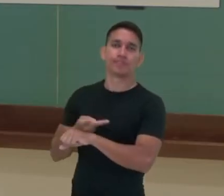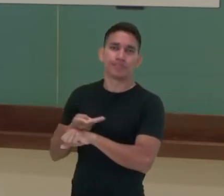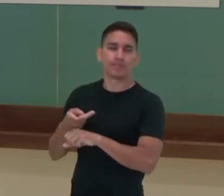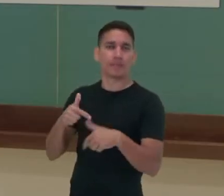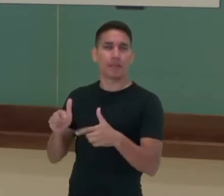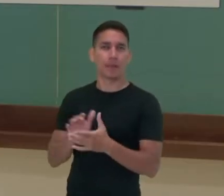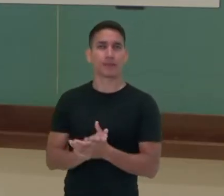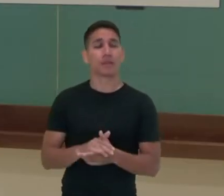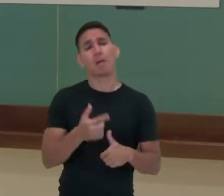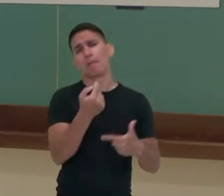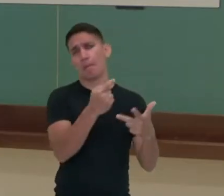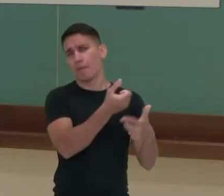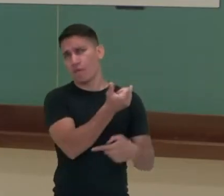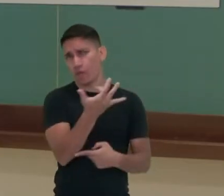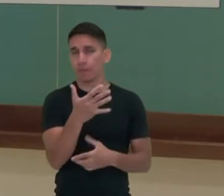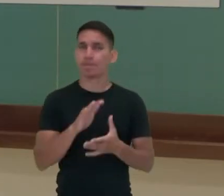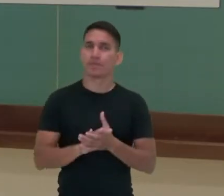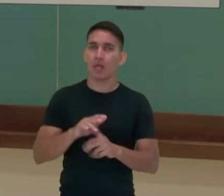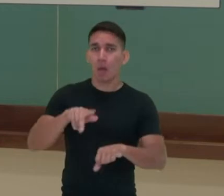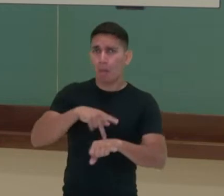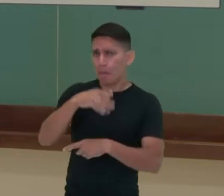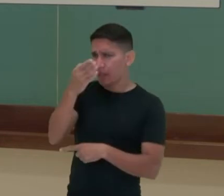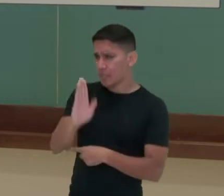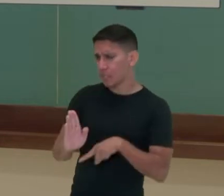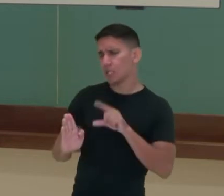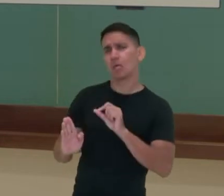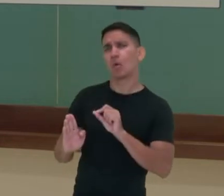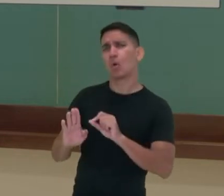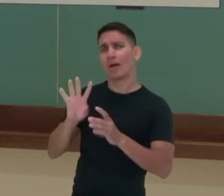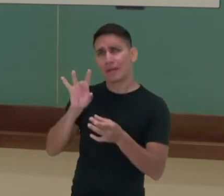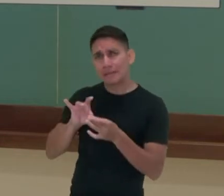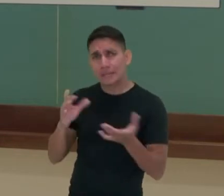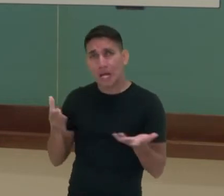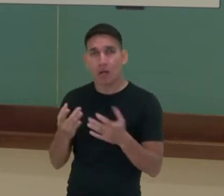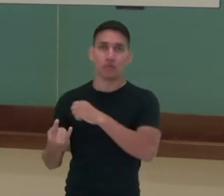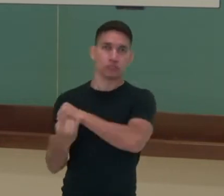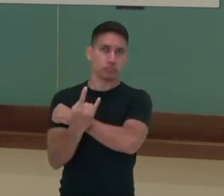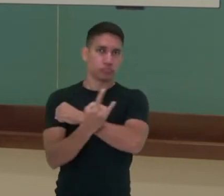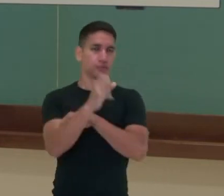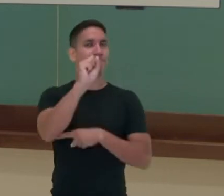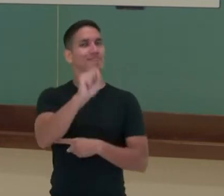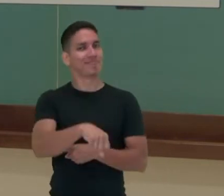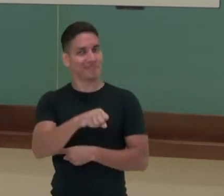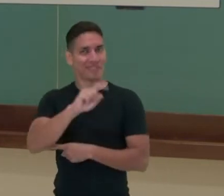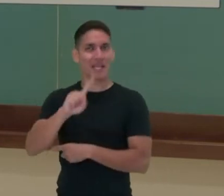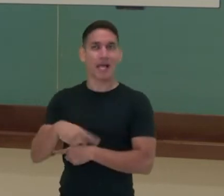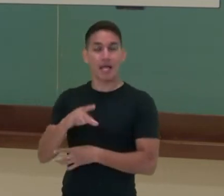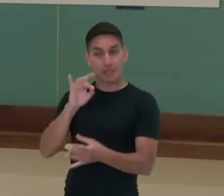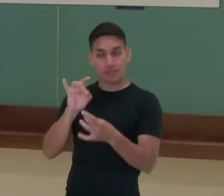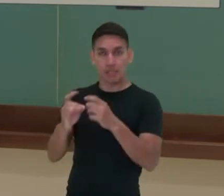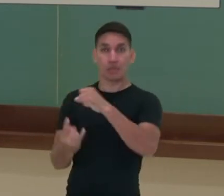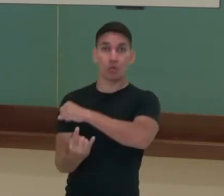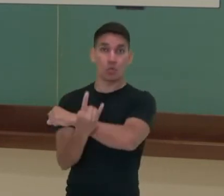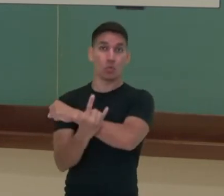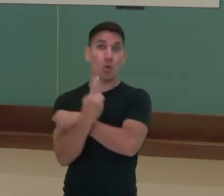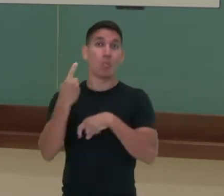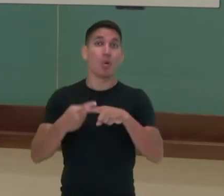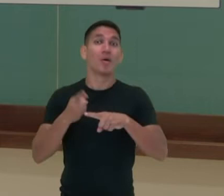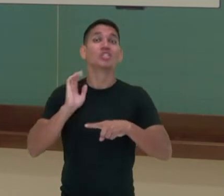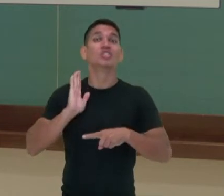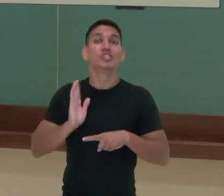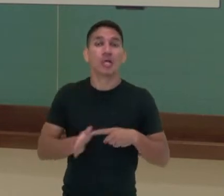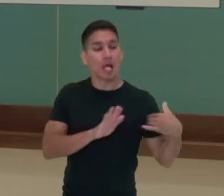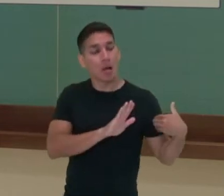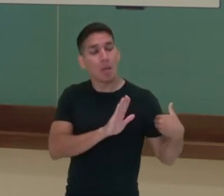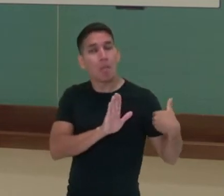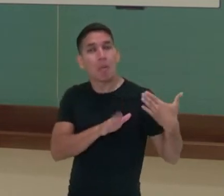né? Por que ele é um país essencialmente urbano? Vamos ver então. Então, o Brasil sim é um país essencialmente urbano, por quê? Porque ele já passou por esse